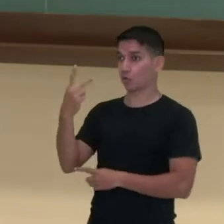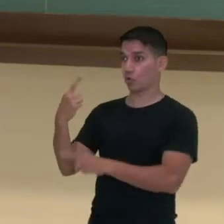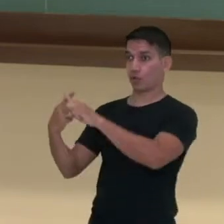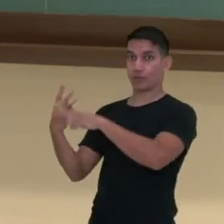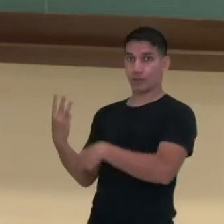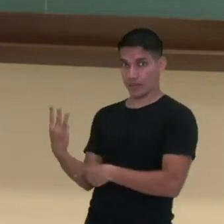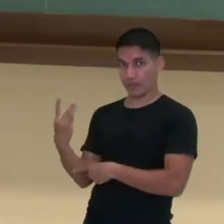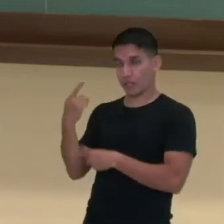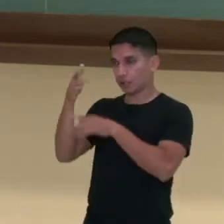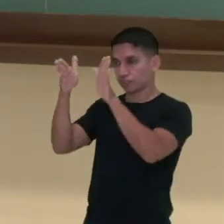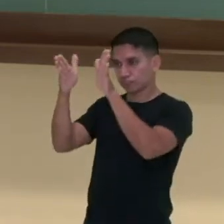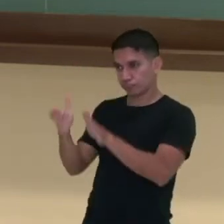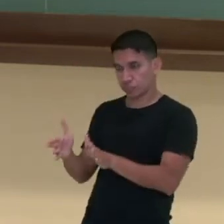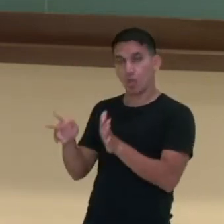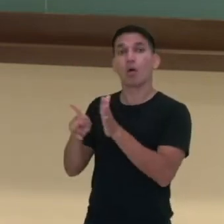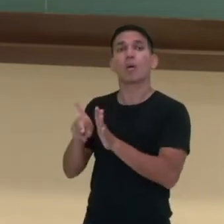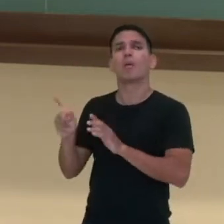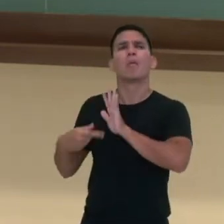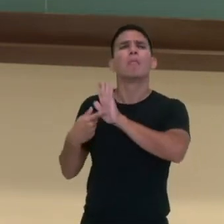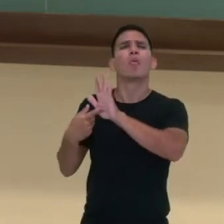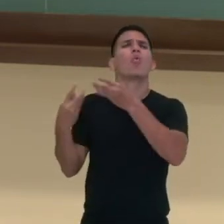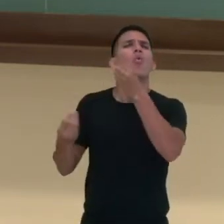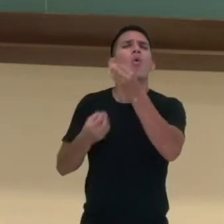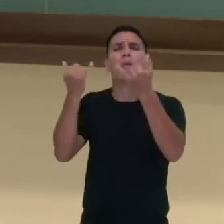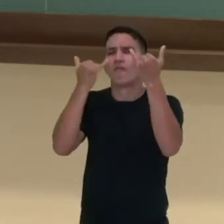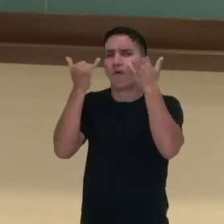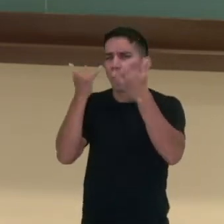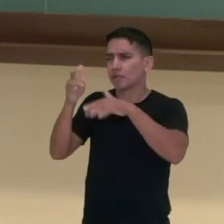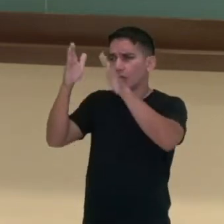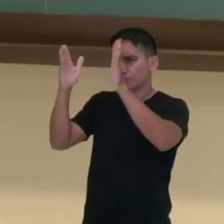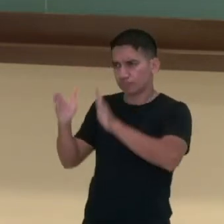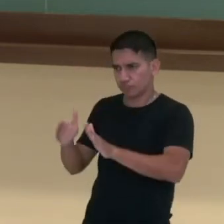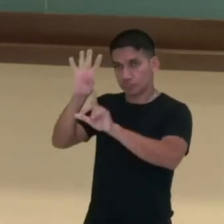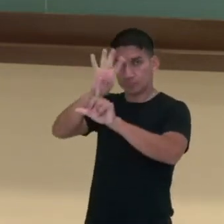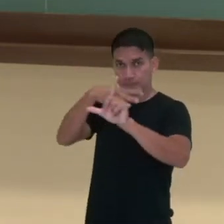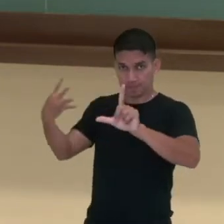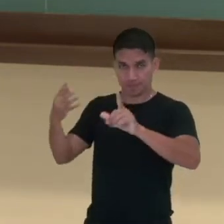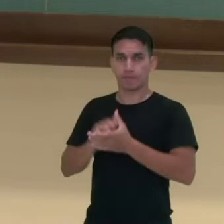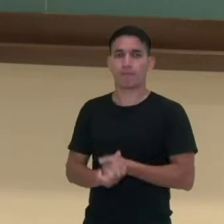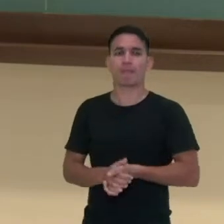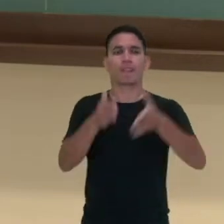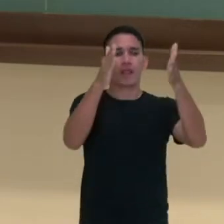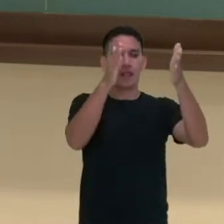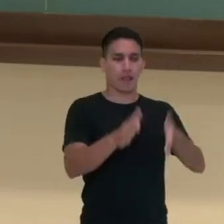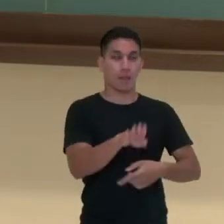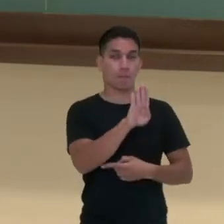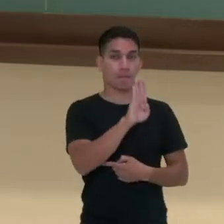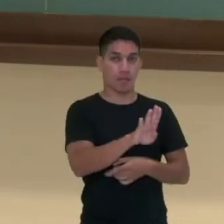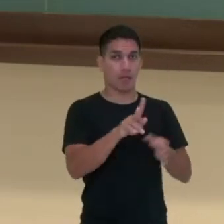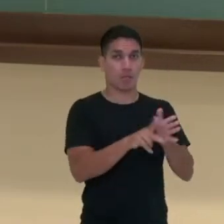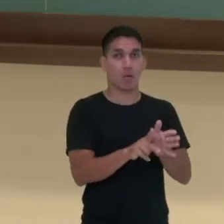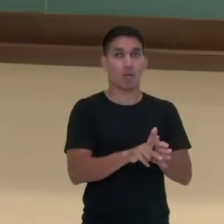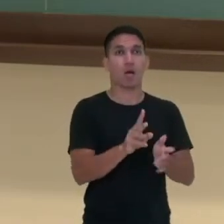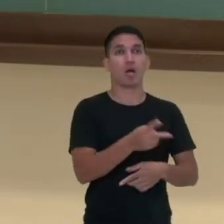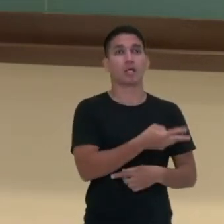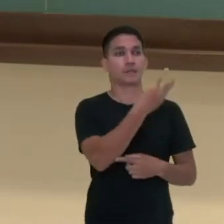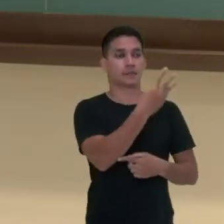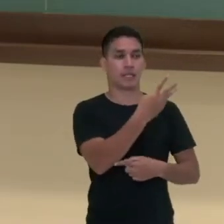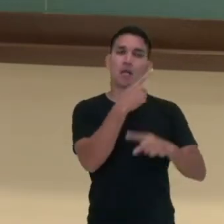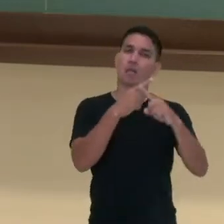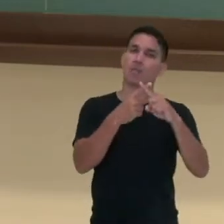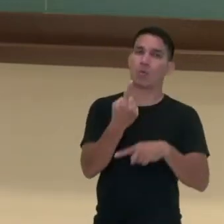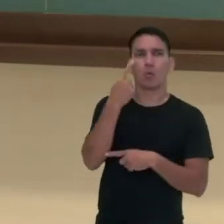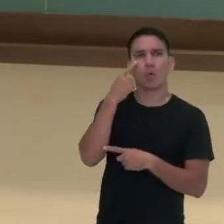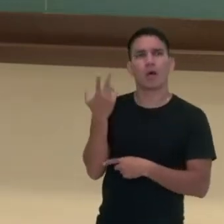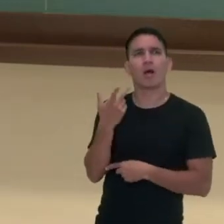3 para representar os dados do primeiro quadro e a matriz B de ordem 3 por 1 para representar as informações do